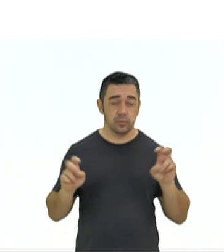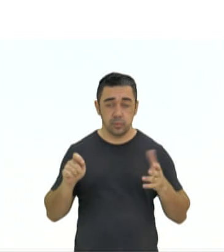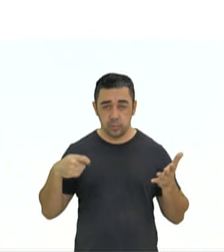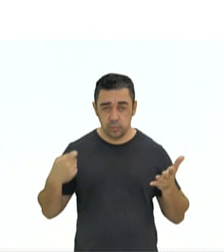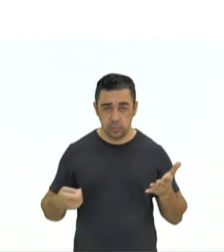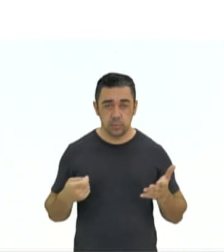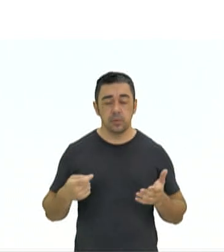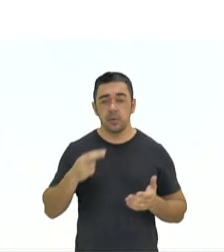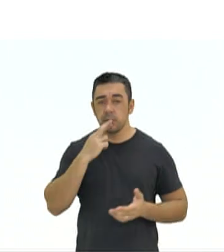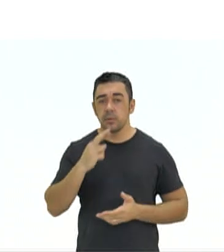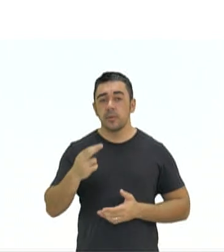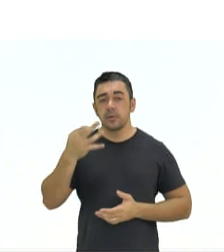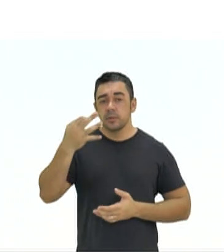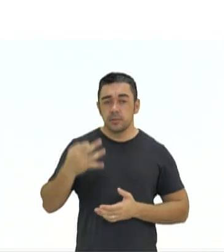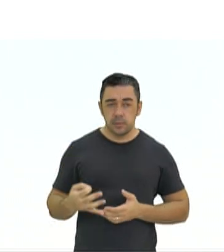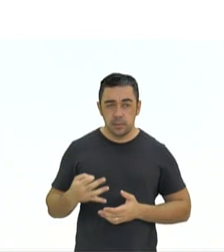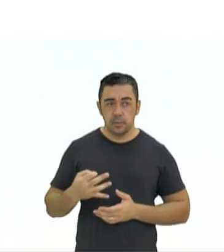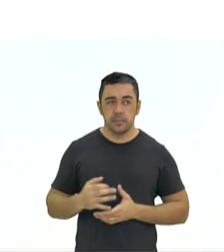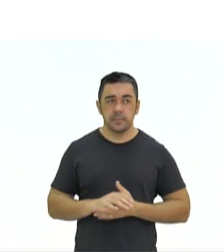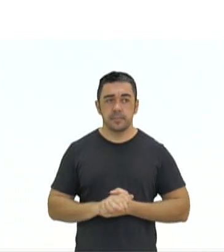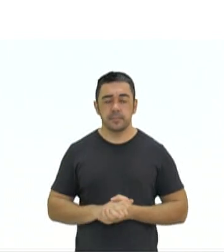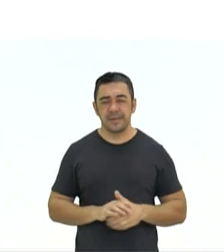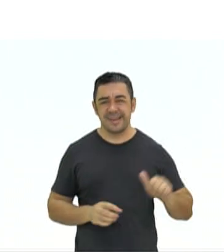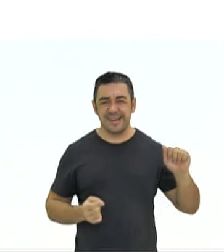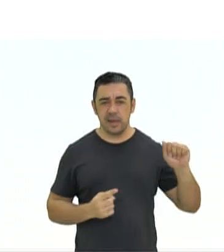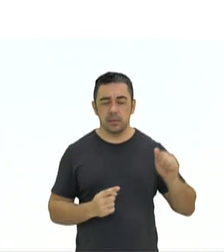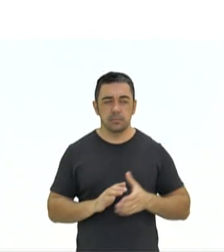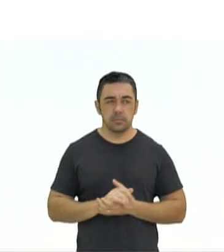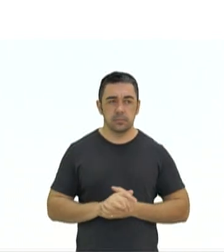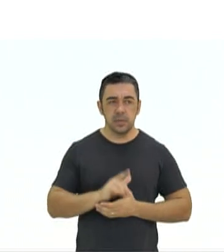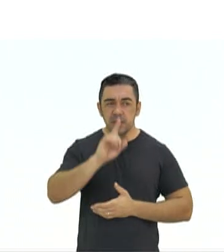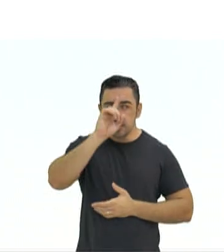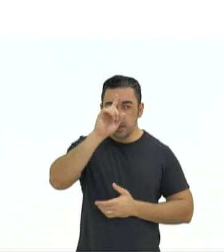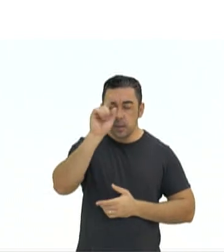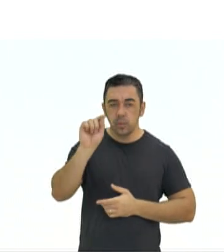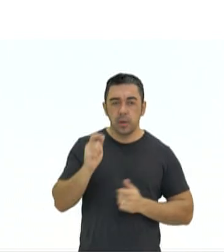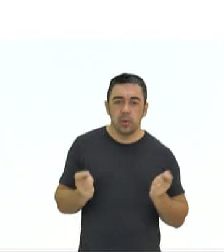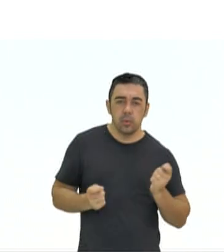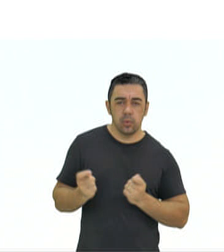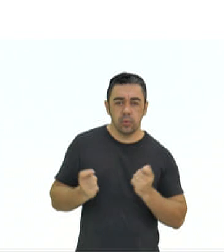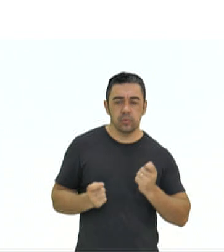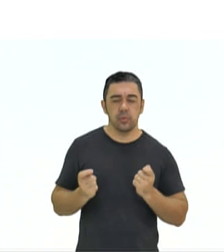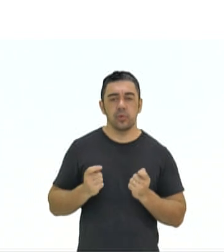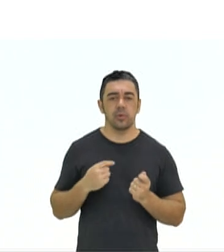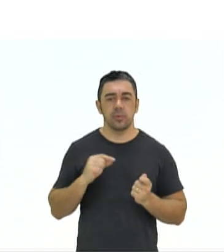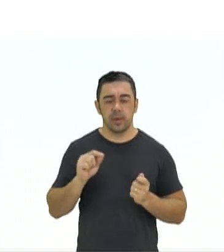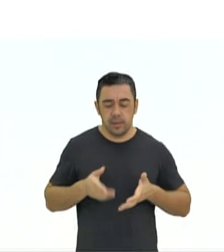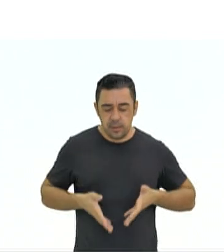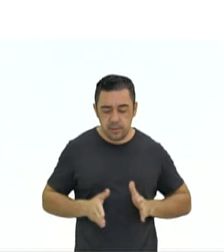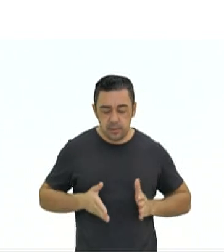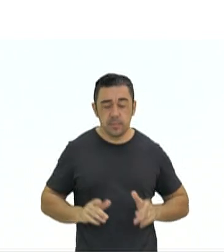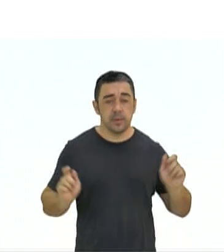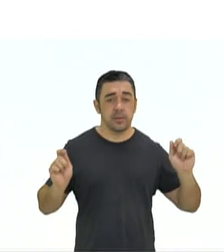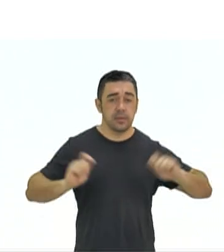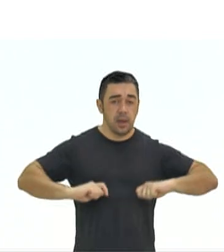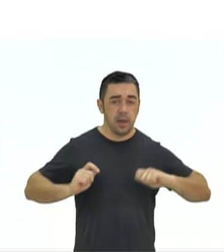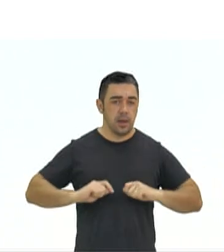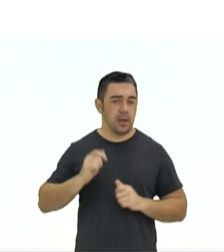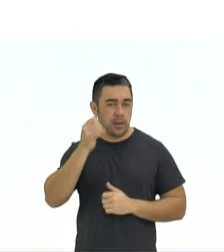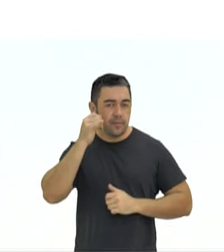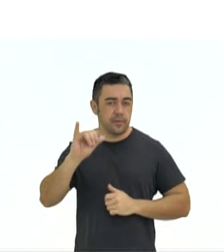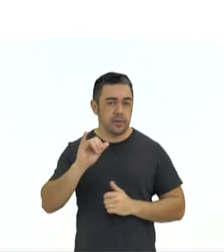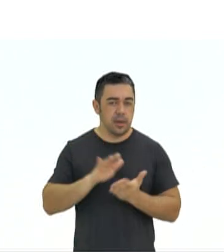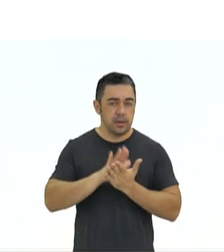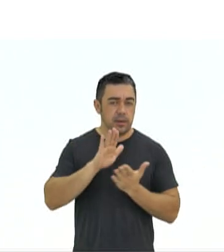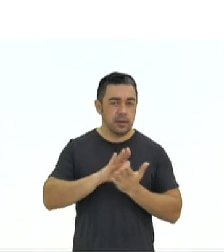essa, vocês devem marcar a alternativa correta. Letra A. A ideia de que o controle da natalidade seria uma saída para evitar